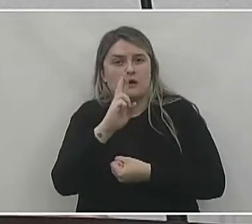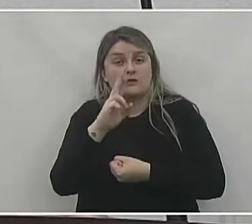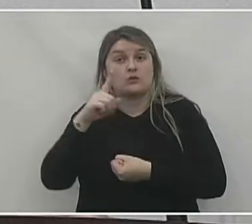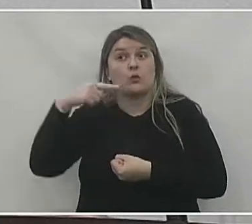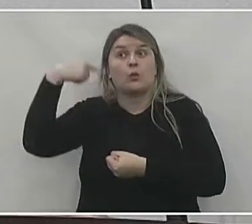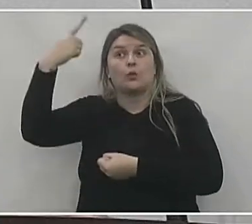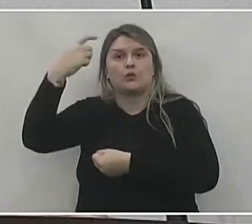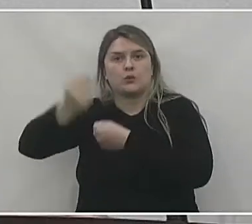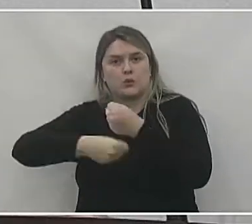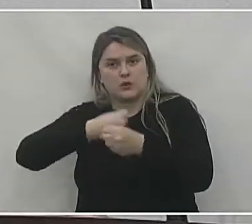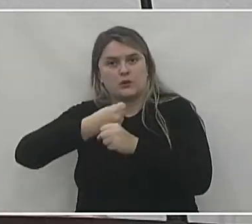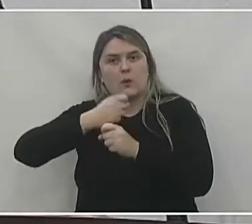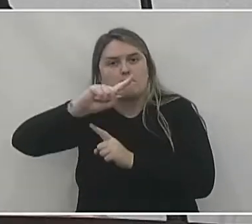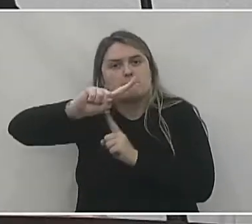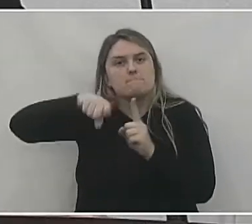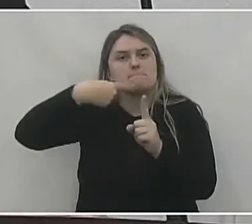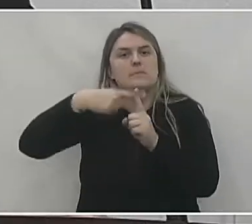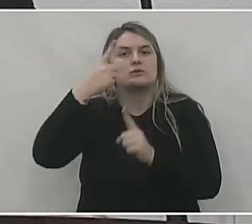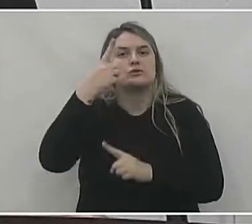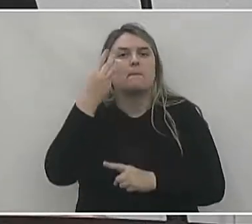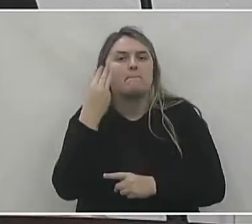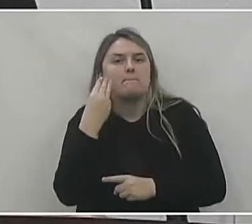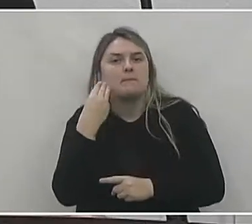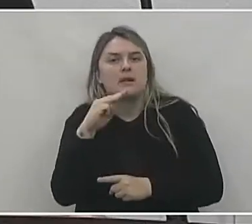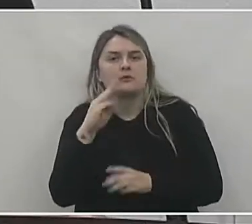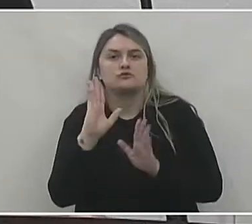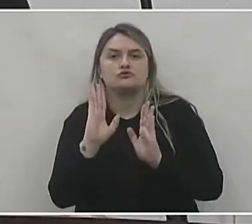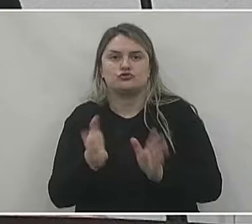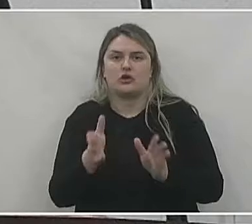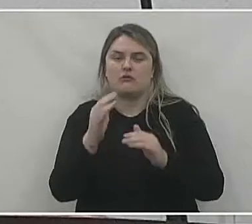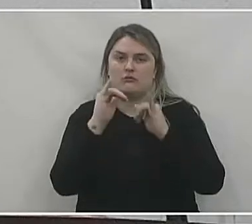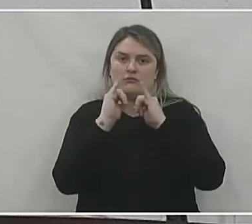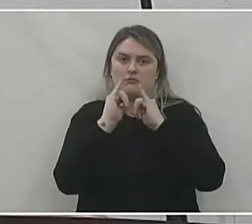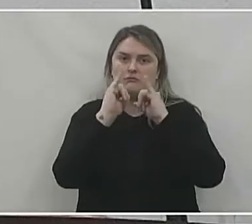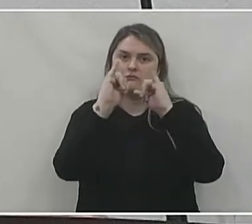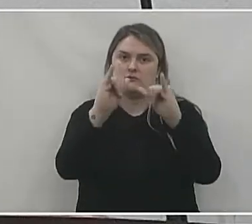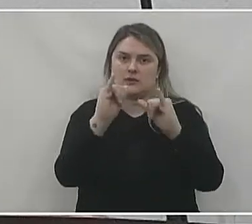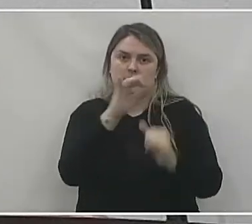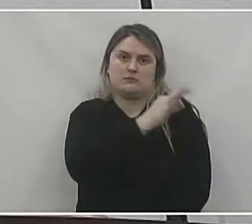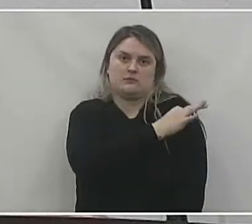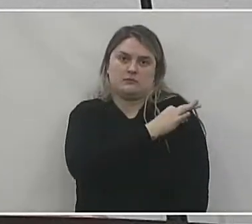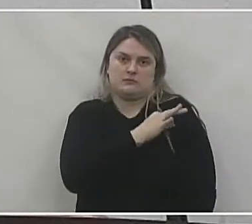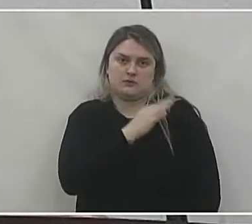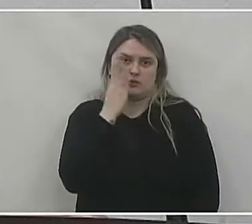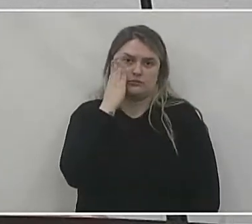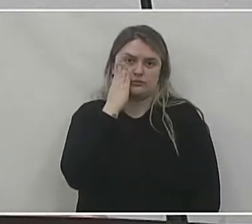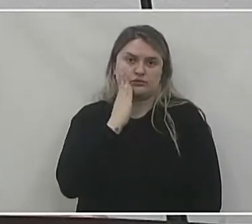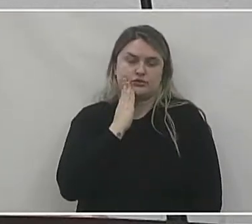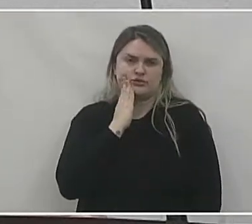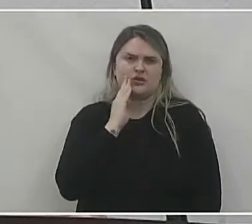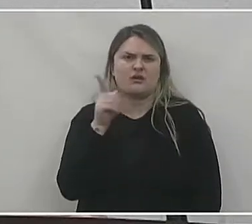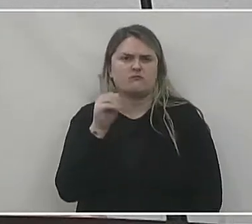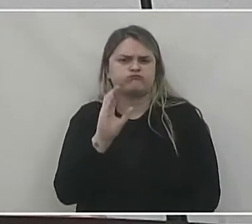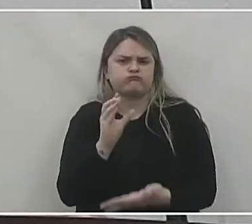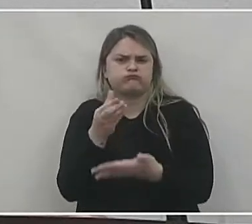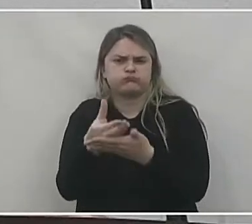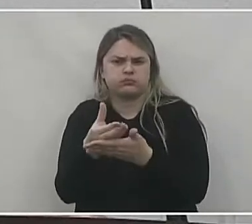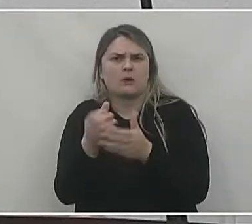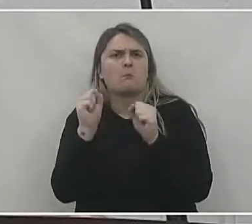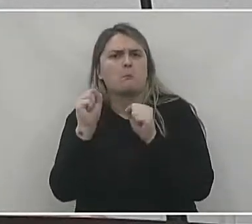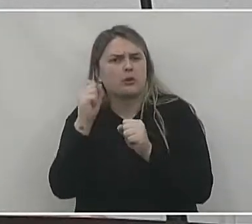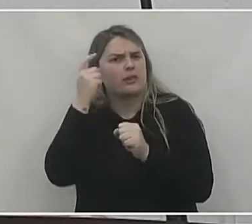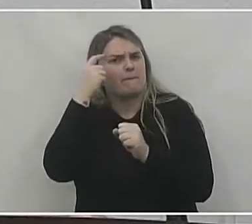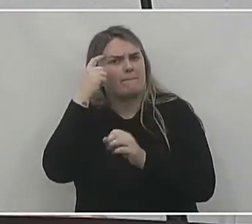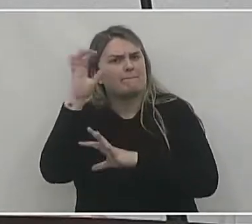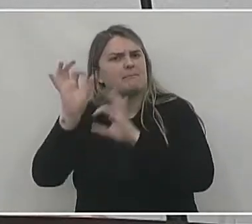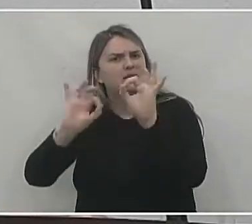ano que vem mais 1 milhão. Então, eu já comuniquei o prefeito que esses recursos ele pode